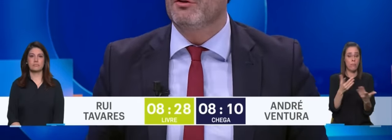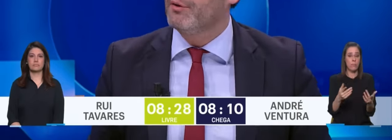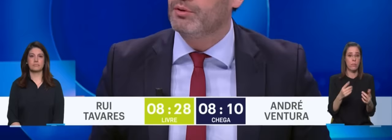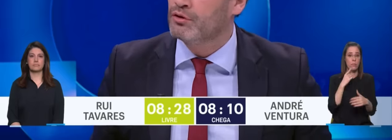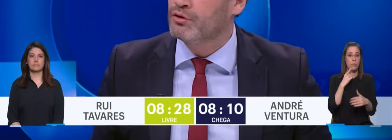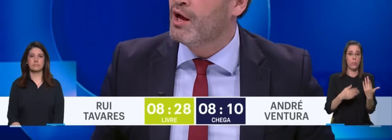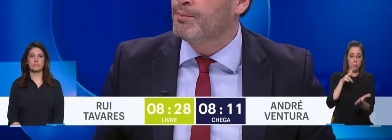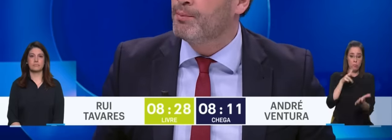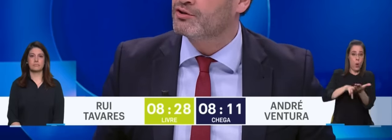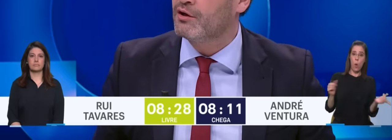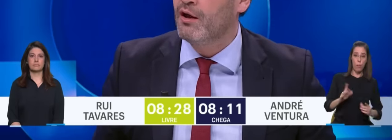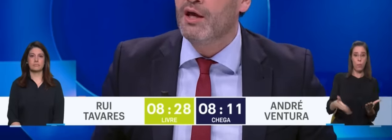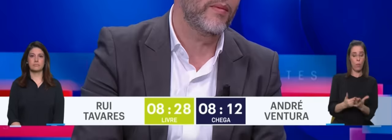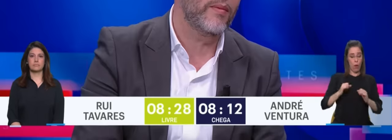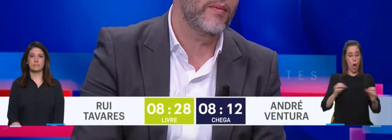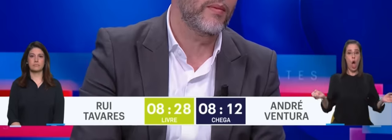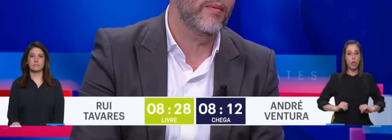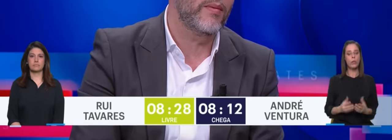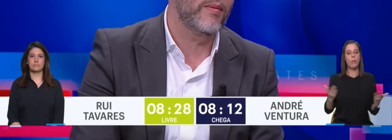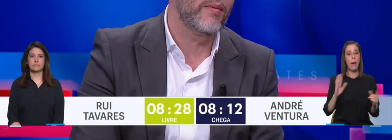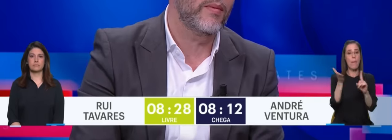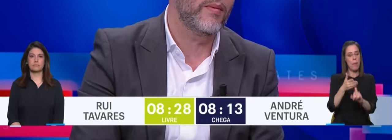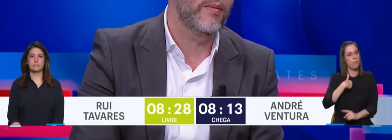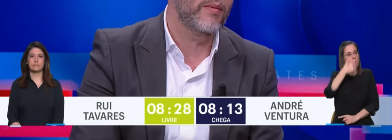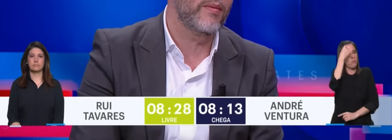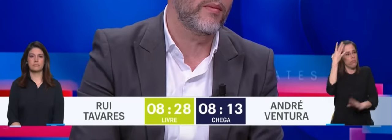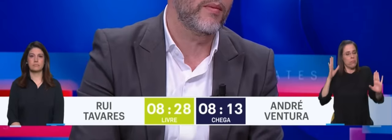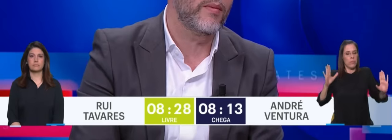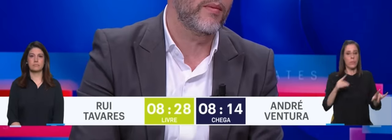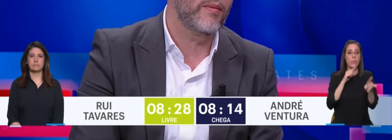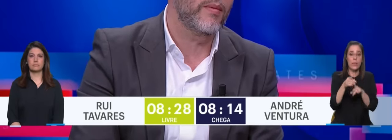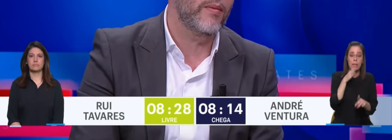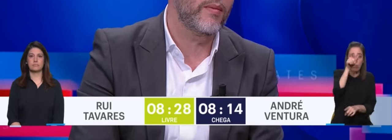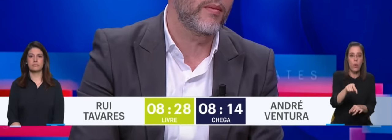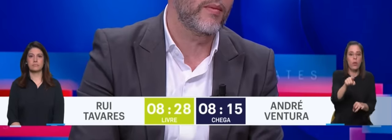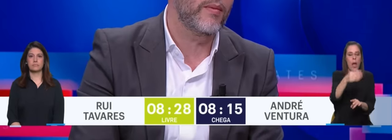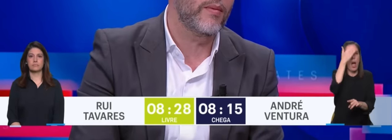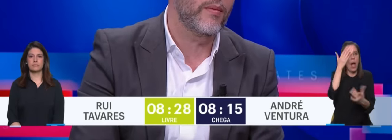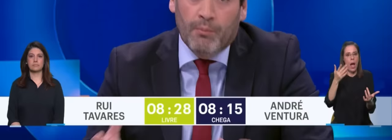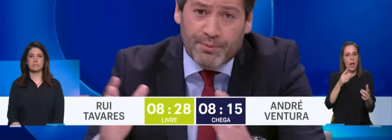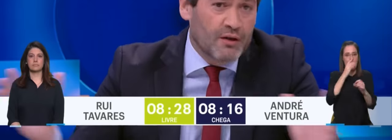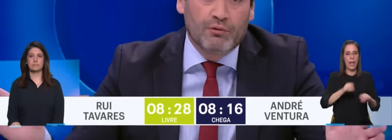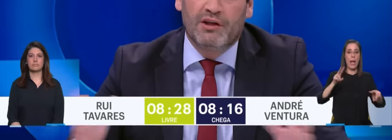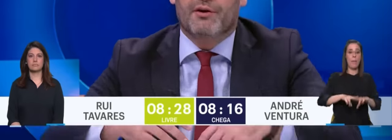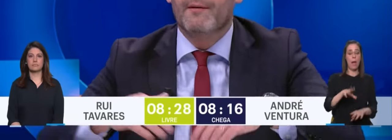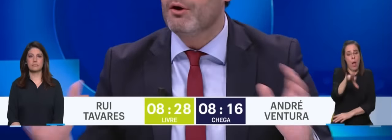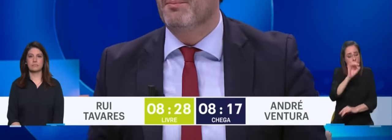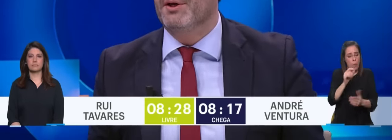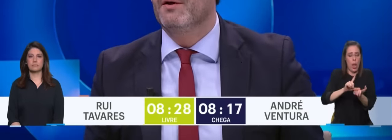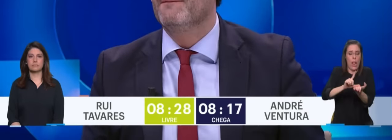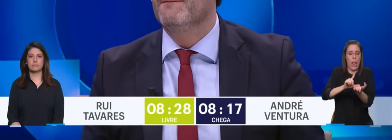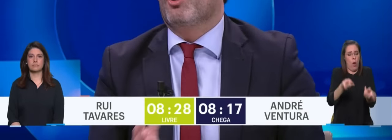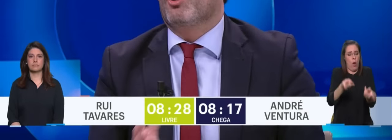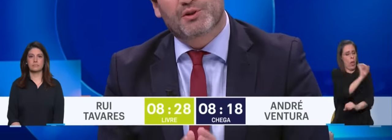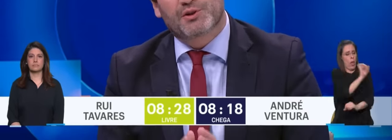ativamente não viabilizou a proposta e portanto as penas eu até compreendo ru o deputado Rui Tavares acha que ninguém deve estar preso é uma opção do livre eu